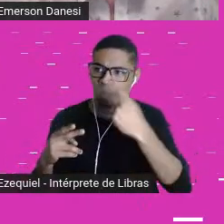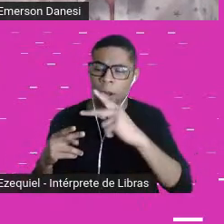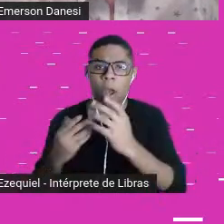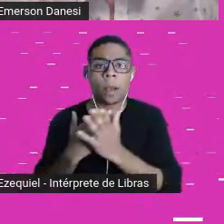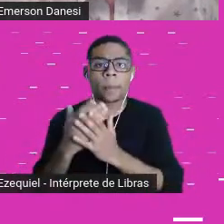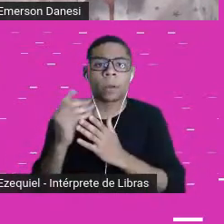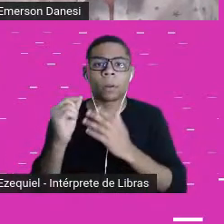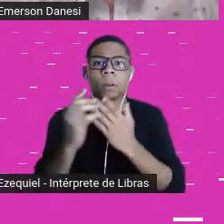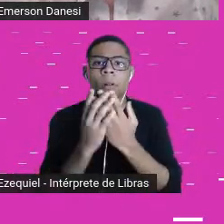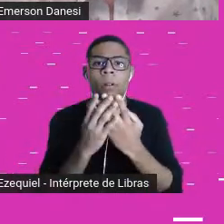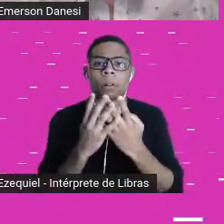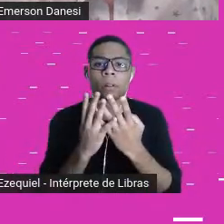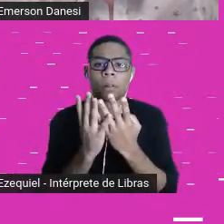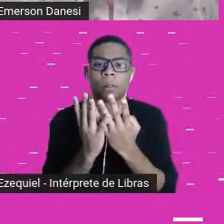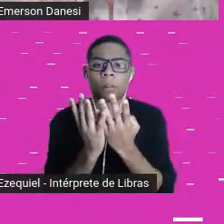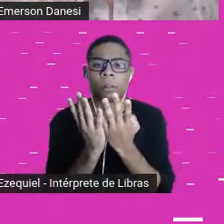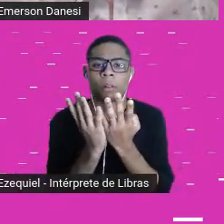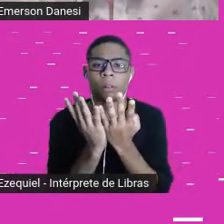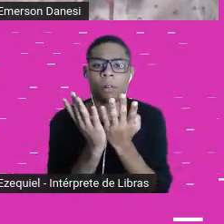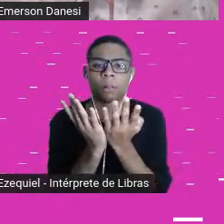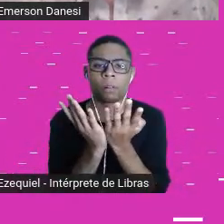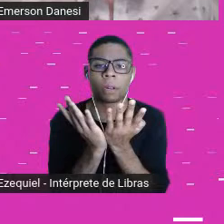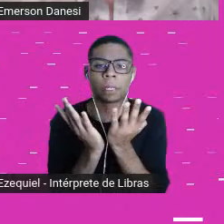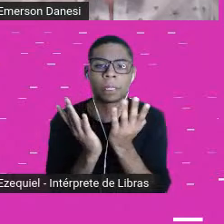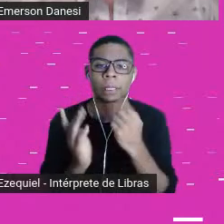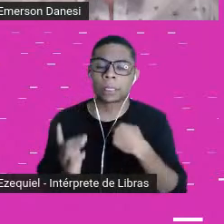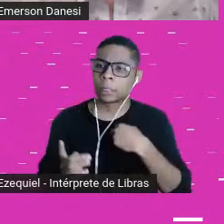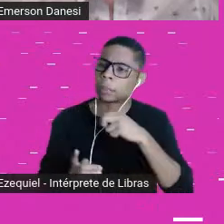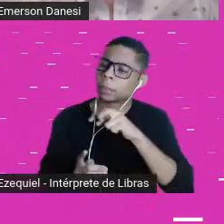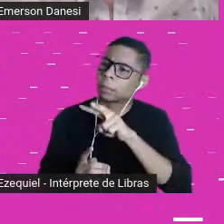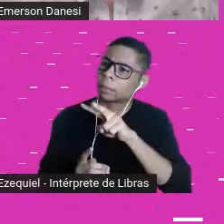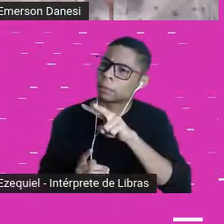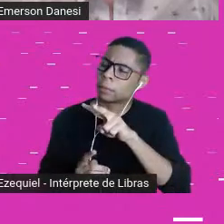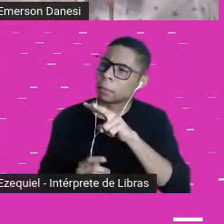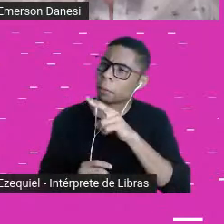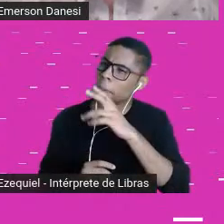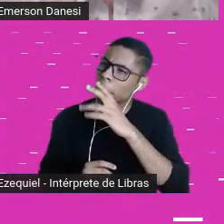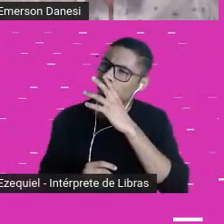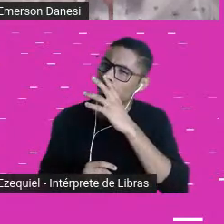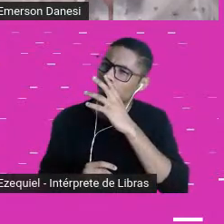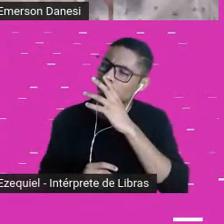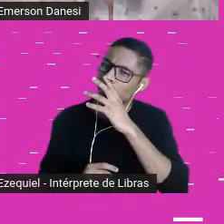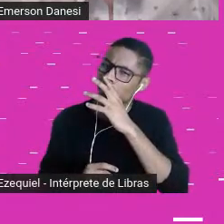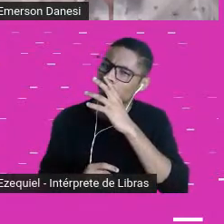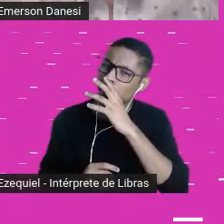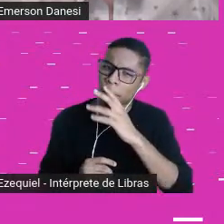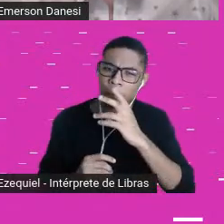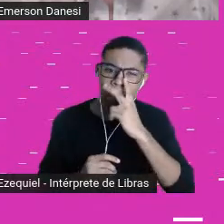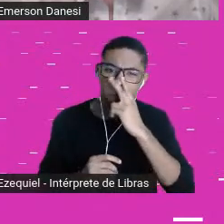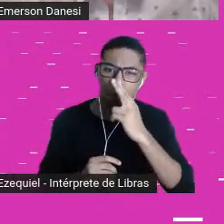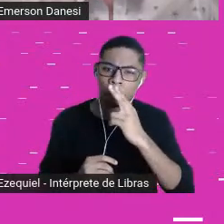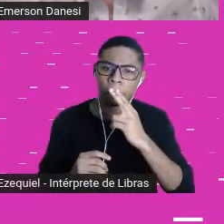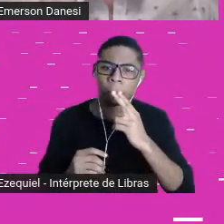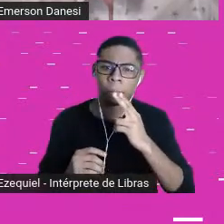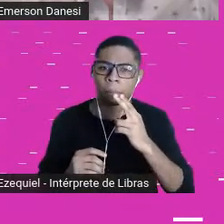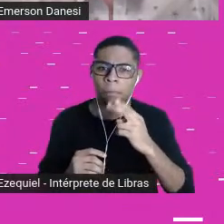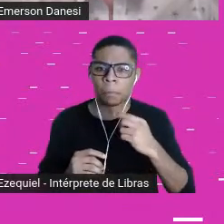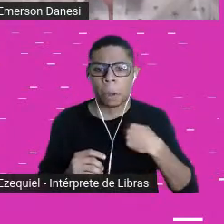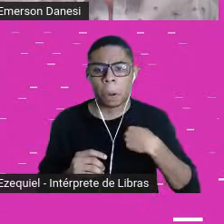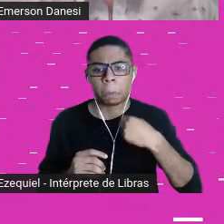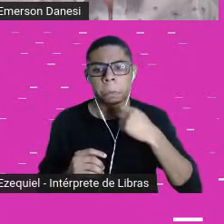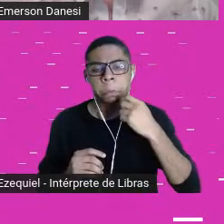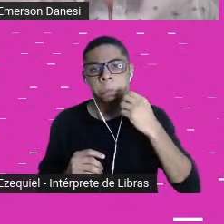a se desmanchar. E eu achei interessante aquilo, assim, eu achei que plasticamente poderia